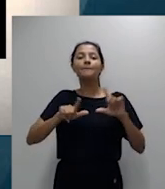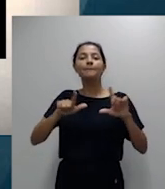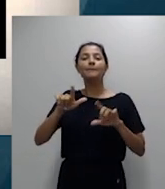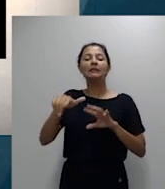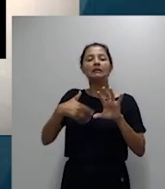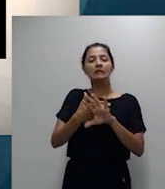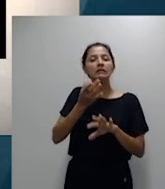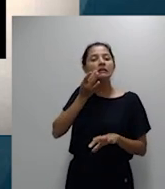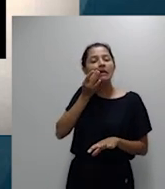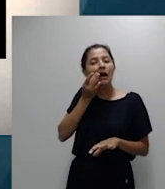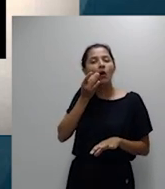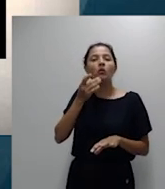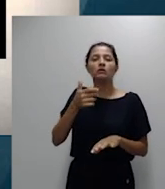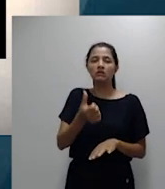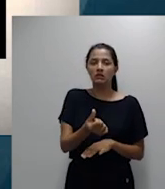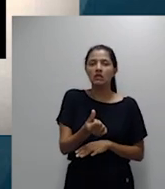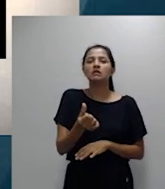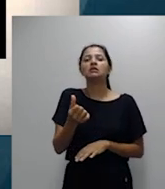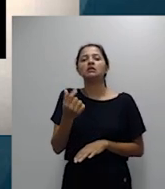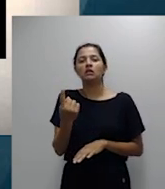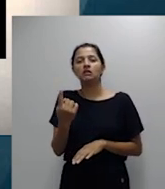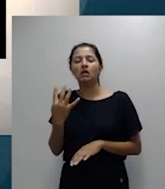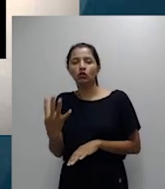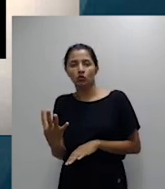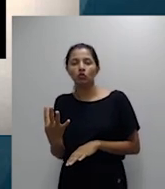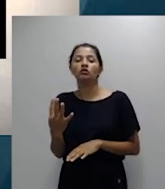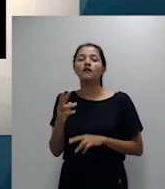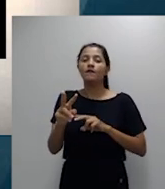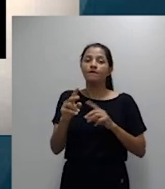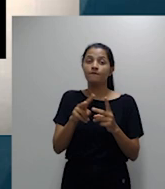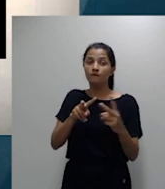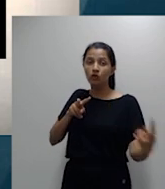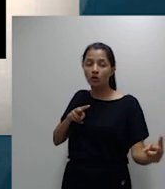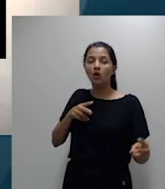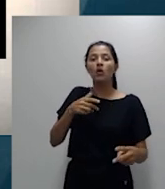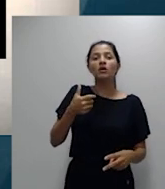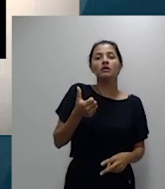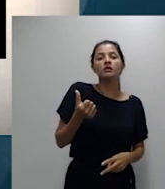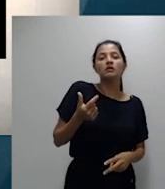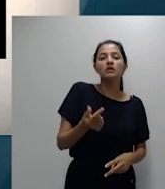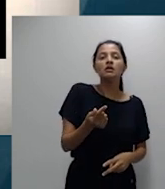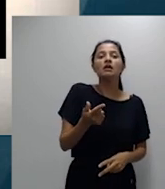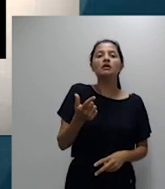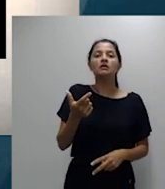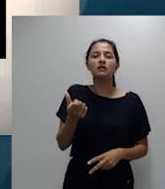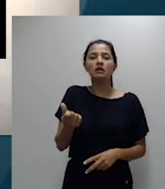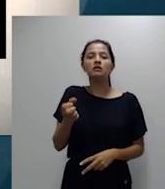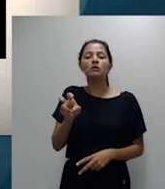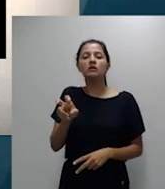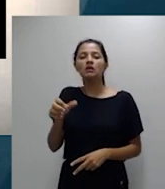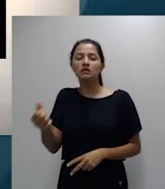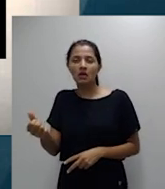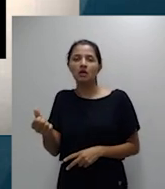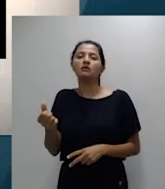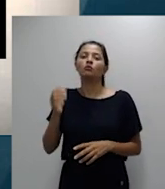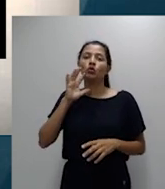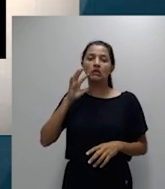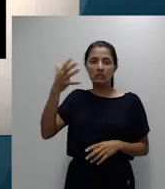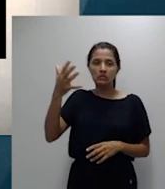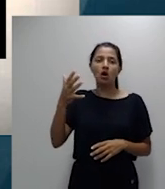hoje 614 extensão virtual 16 656 por decisão